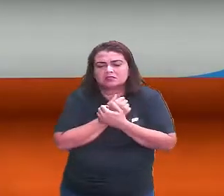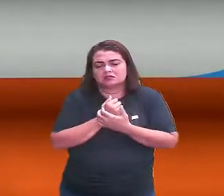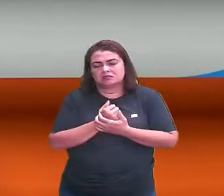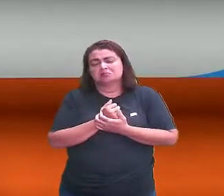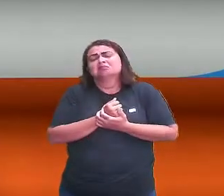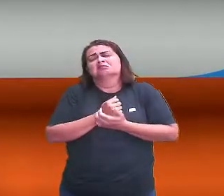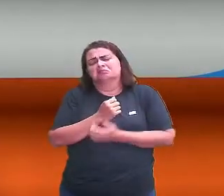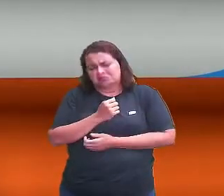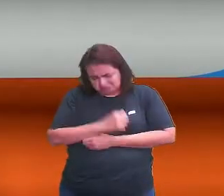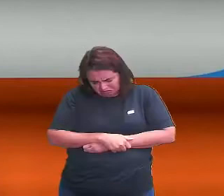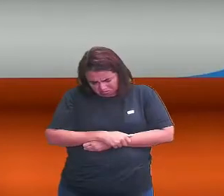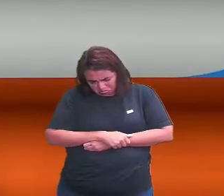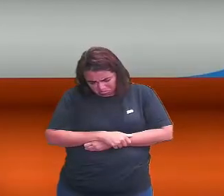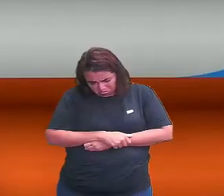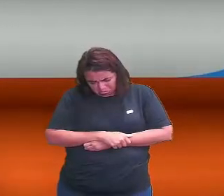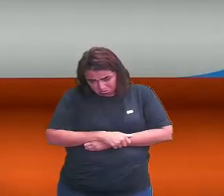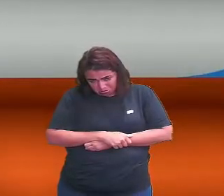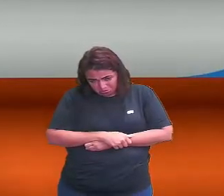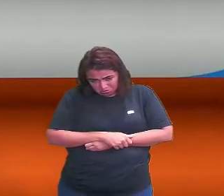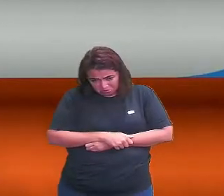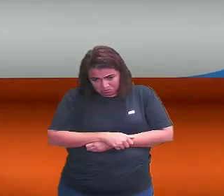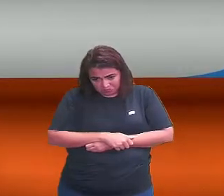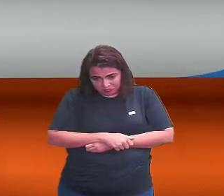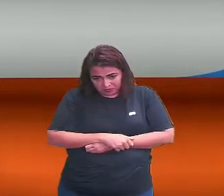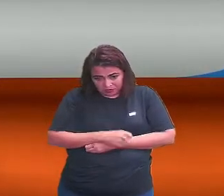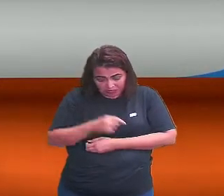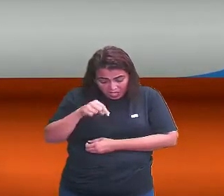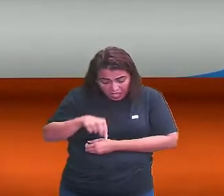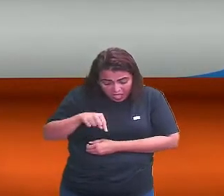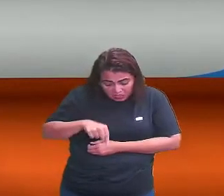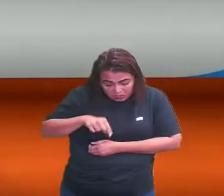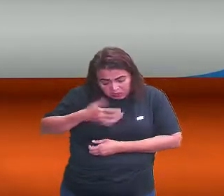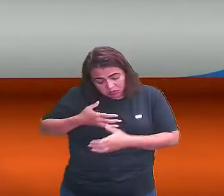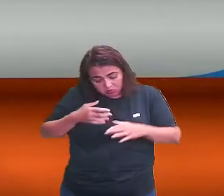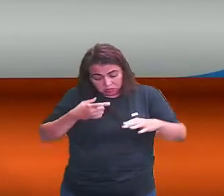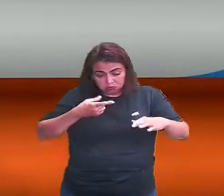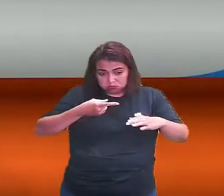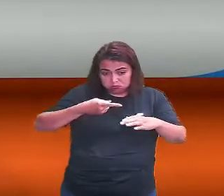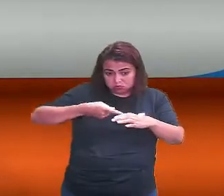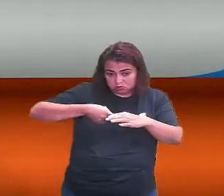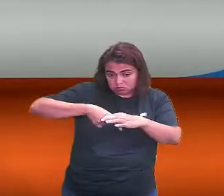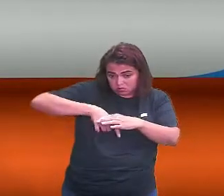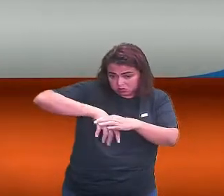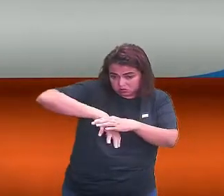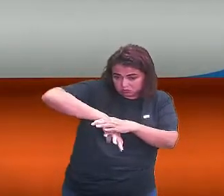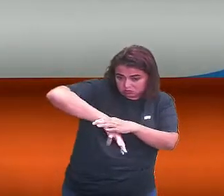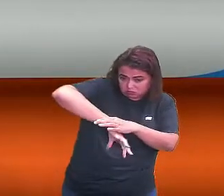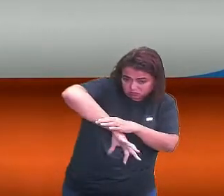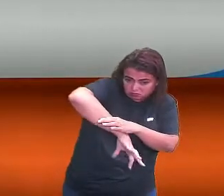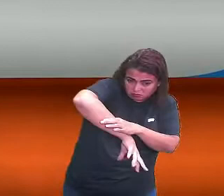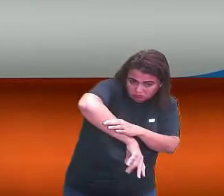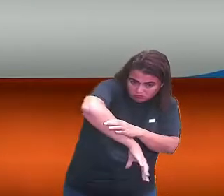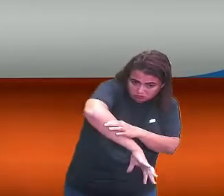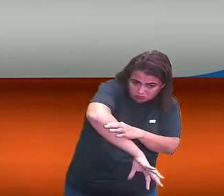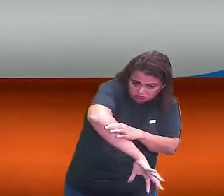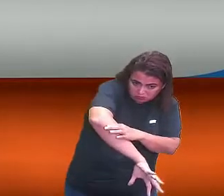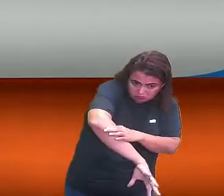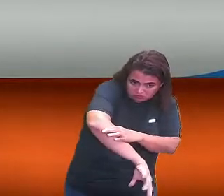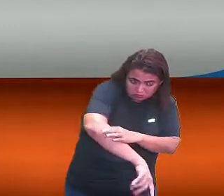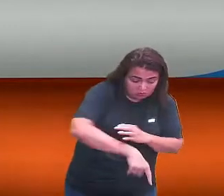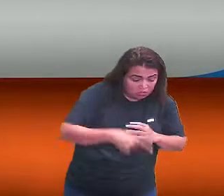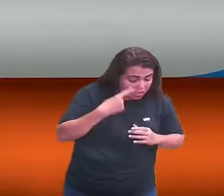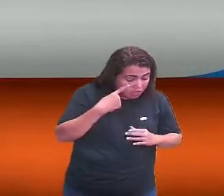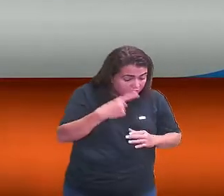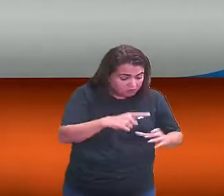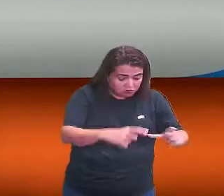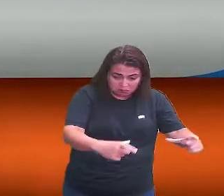soluçou Douglas. Quem sabe aqui tem um? E botou a mão dentro de um buraco. Tinha um buraco no chão que ele botou